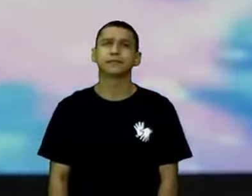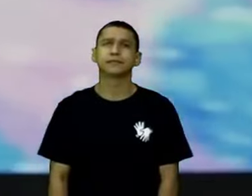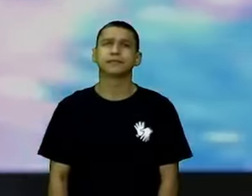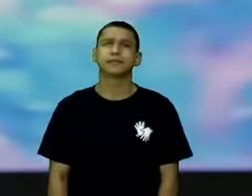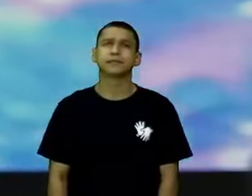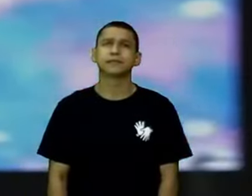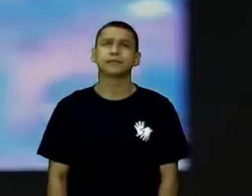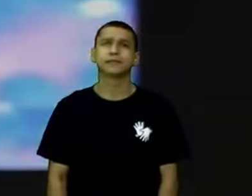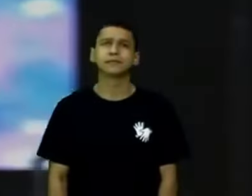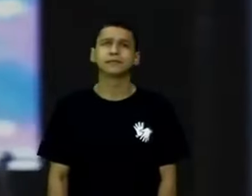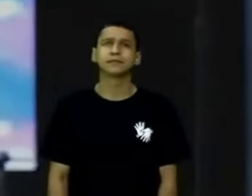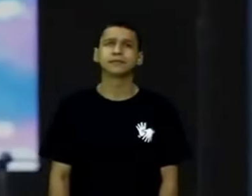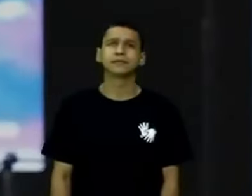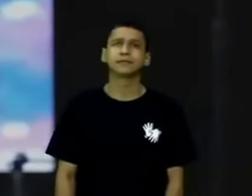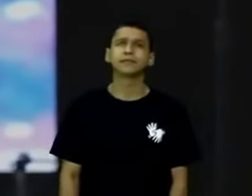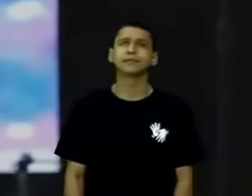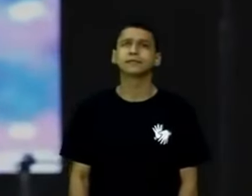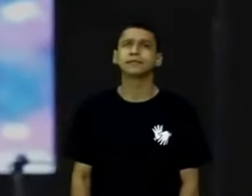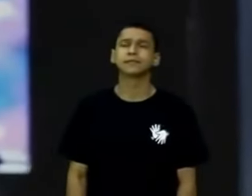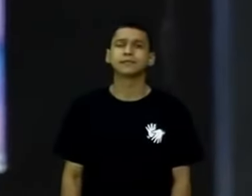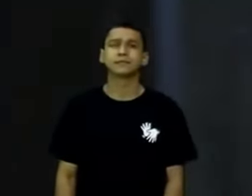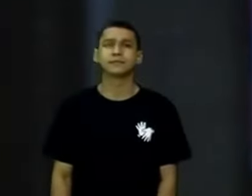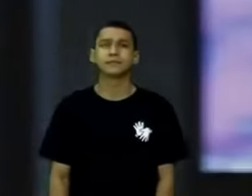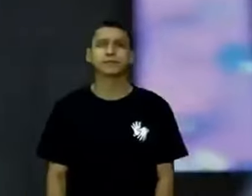Ah, se ela pudesse.